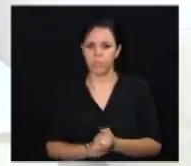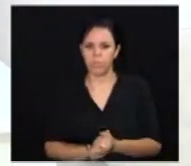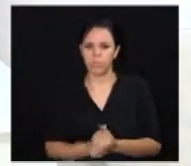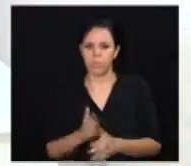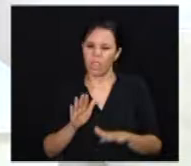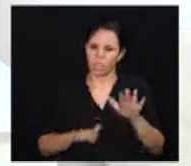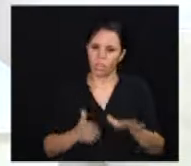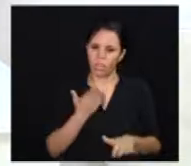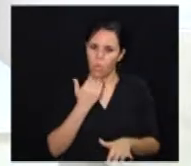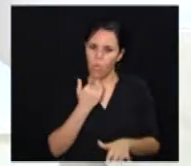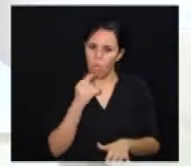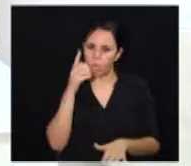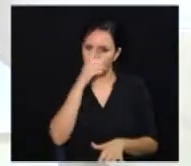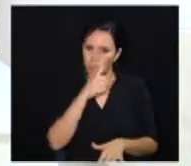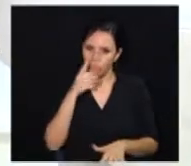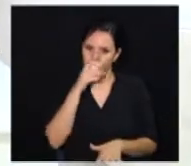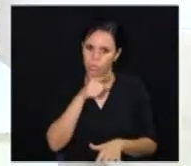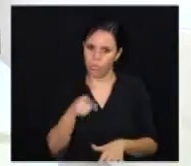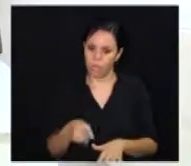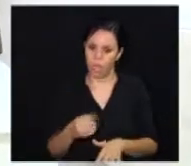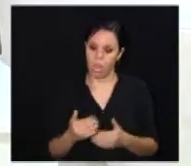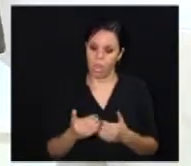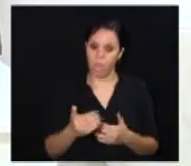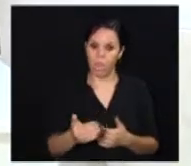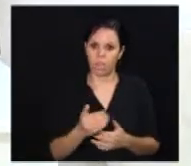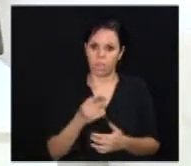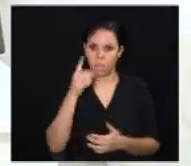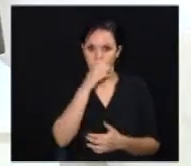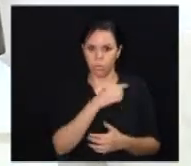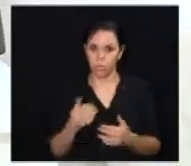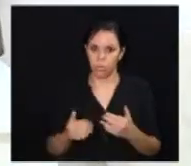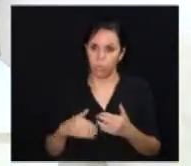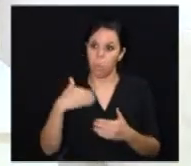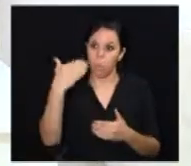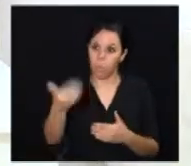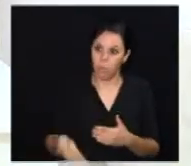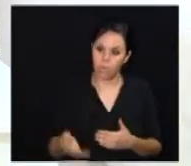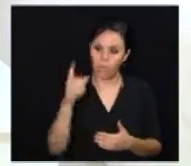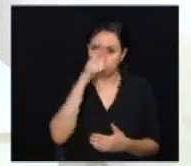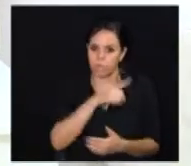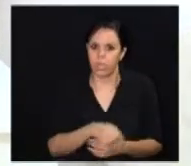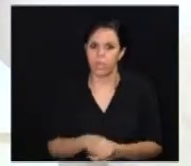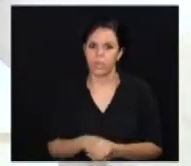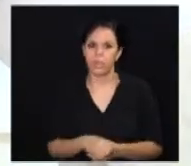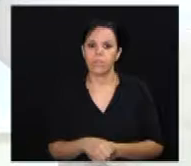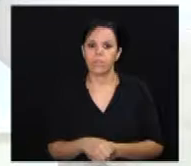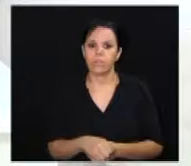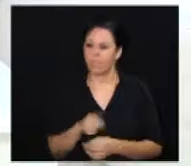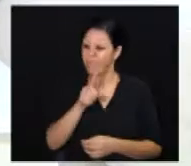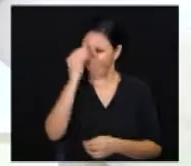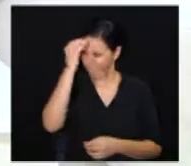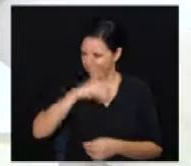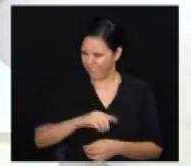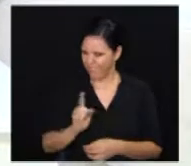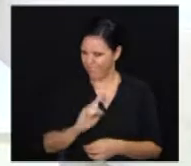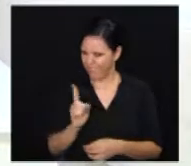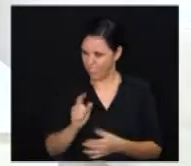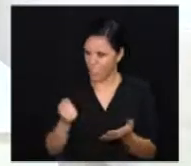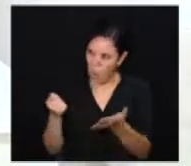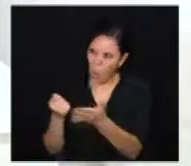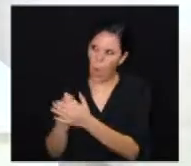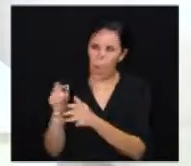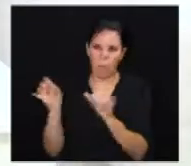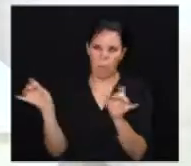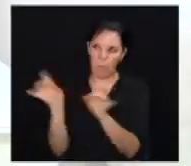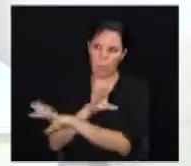aos domingos, né? Isso. Então, esse domingo, você tá vendo a receita, o próximo domingo, então, deixa de preguiça, não compra aquela